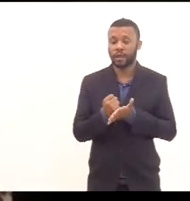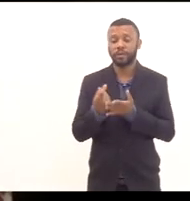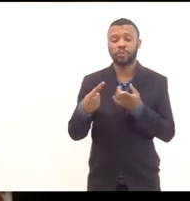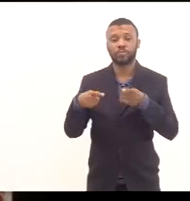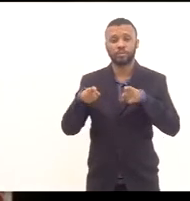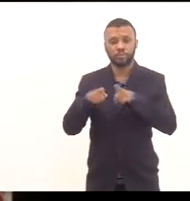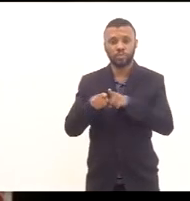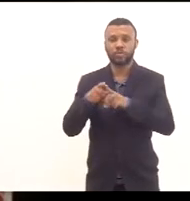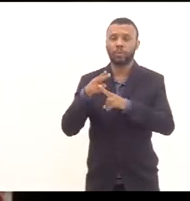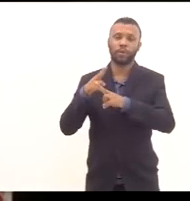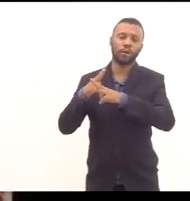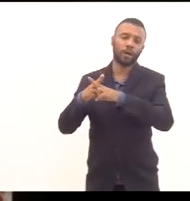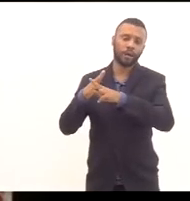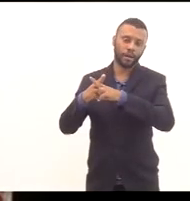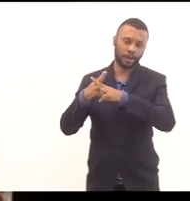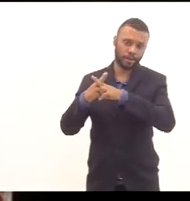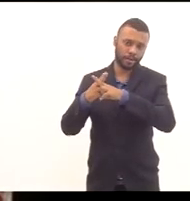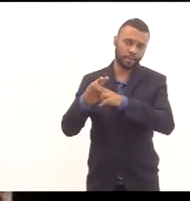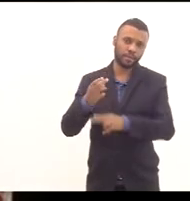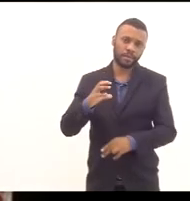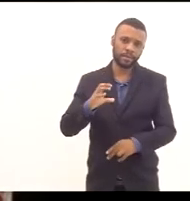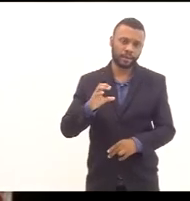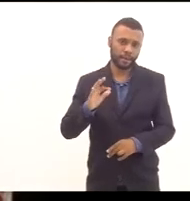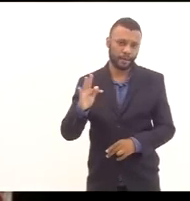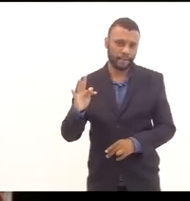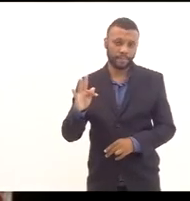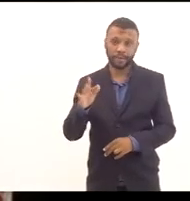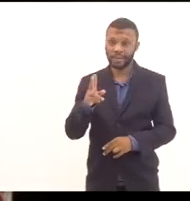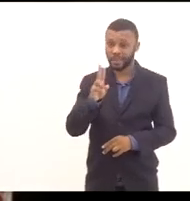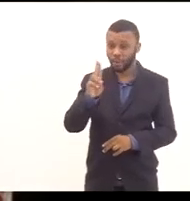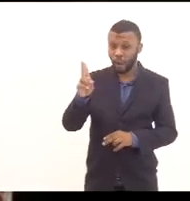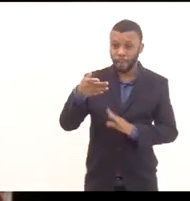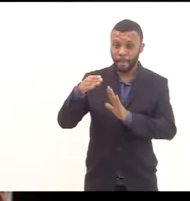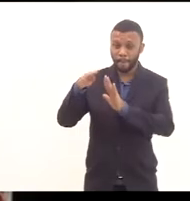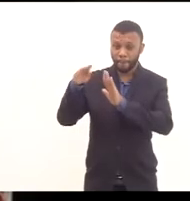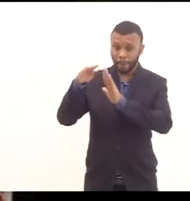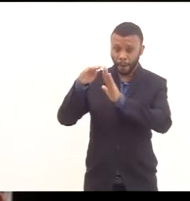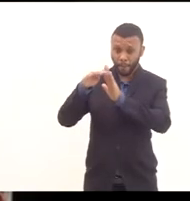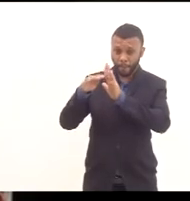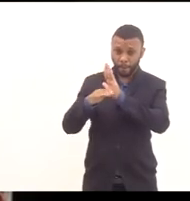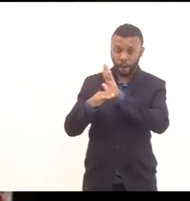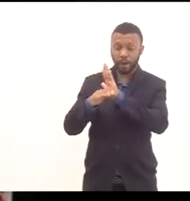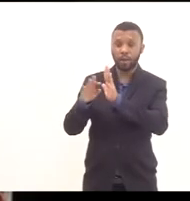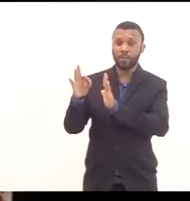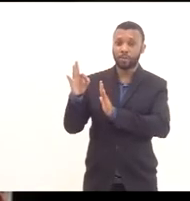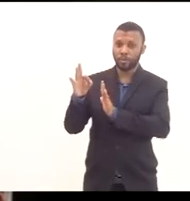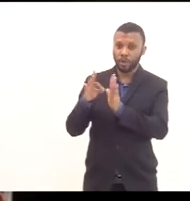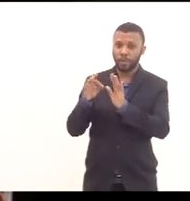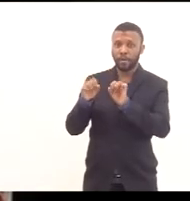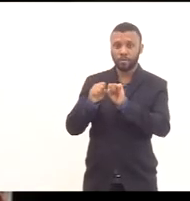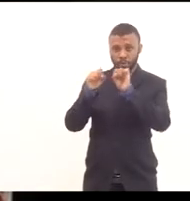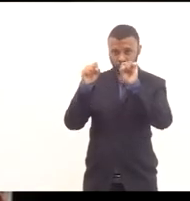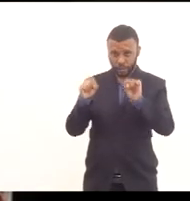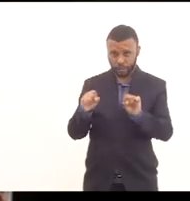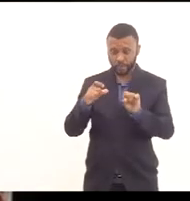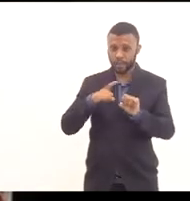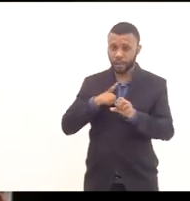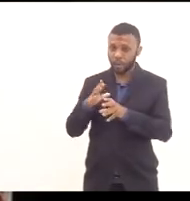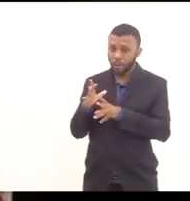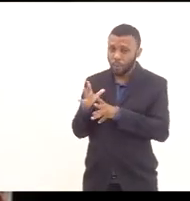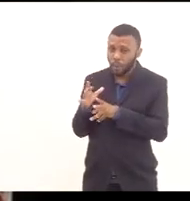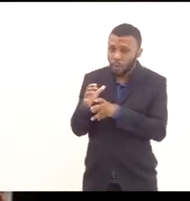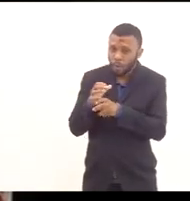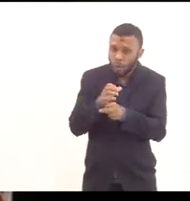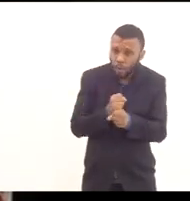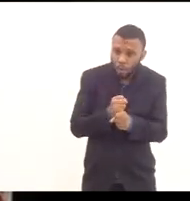Federal e esse esses nomes eles são listados no sistema o sistema faz um batimento se